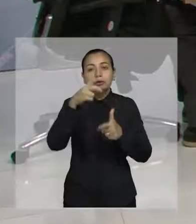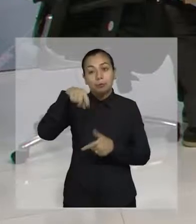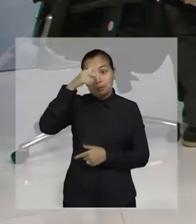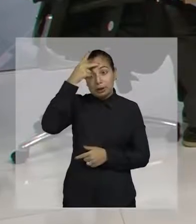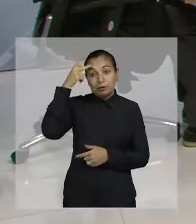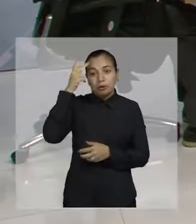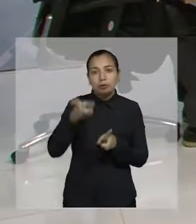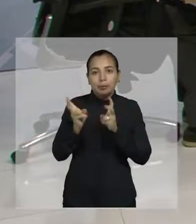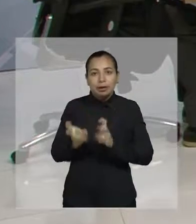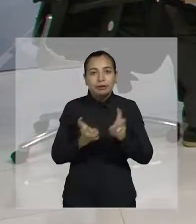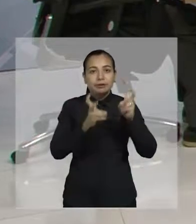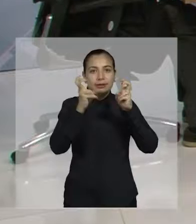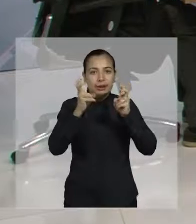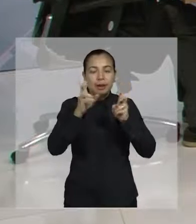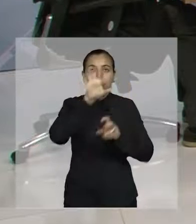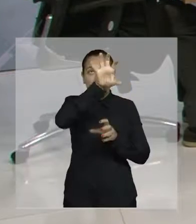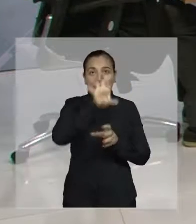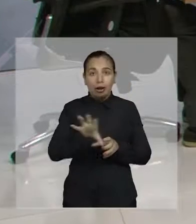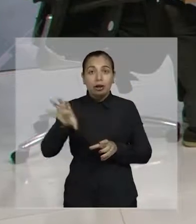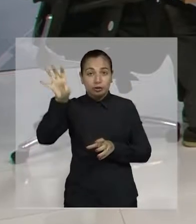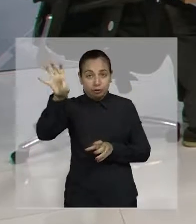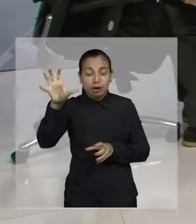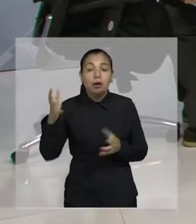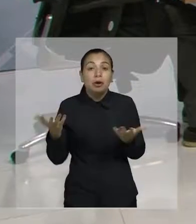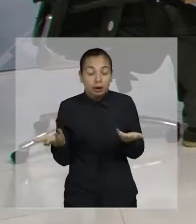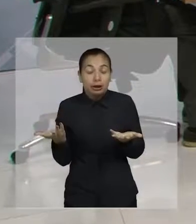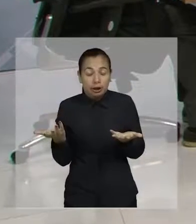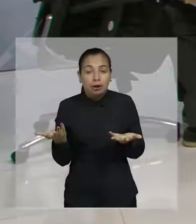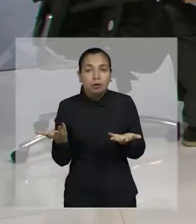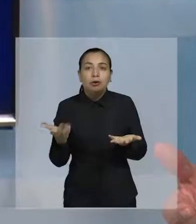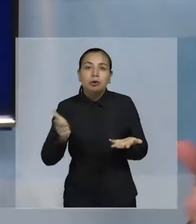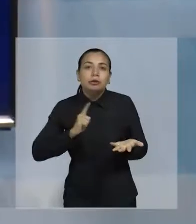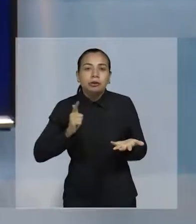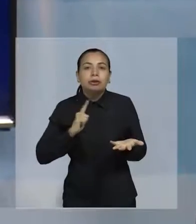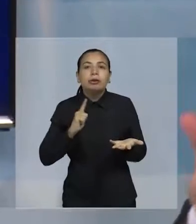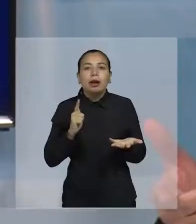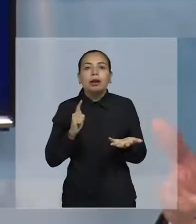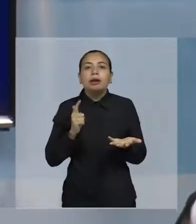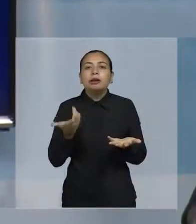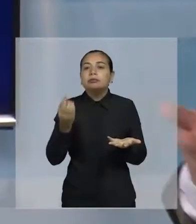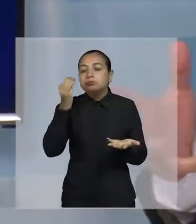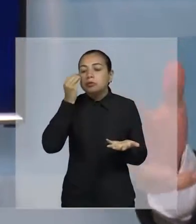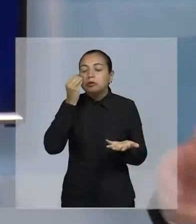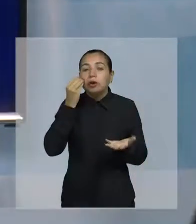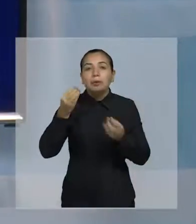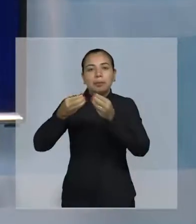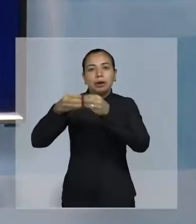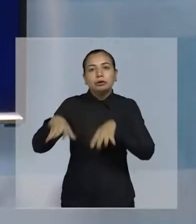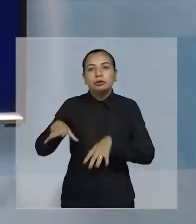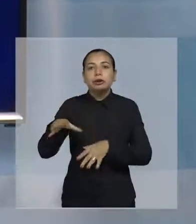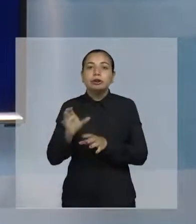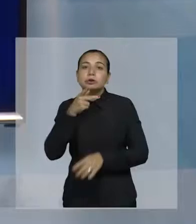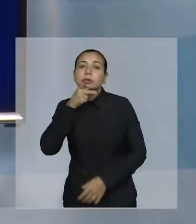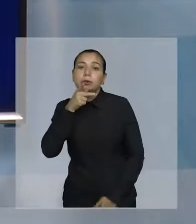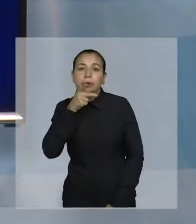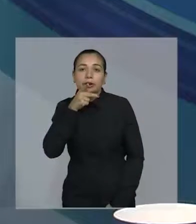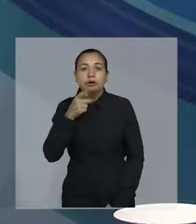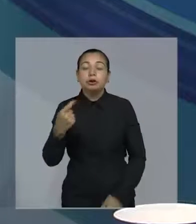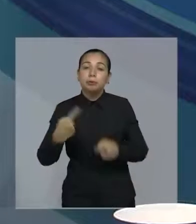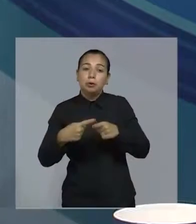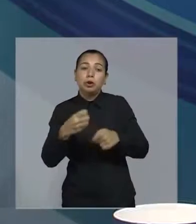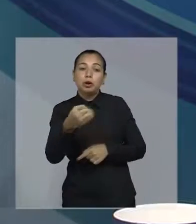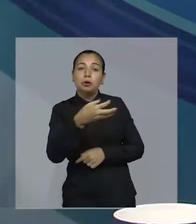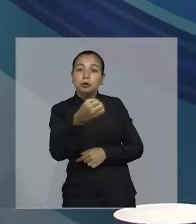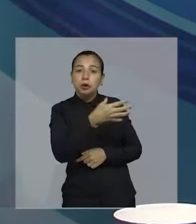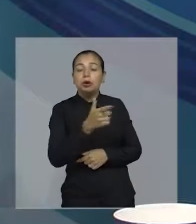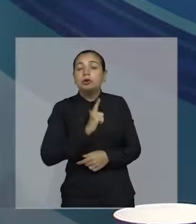às novas lideranças, você está referindo a Ciro Gomes, Marina Silva, Álvaro Sim. Dias, esses três outros que estão aí, Sim. Embora